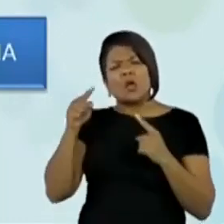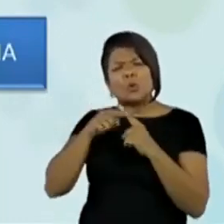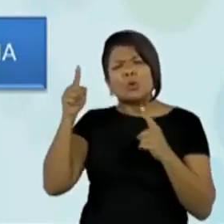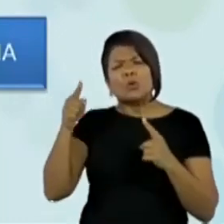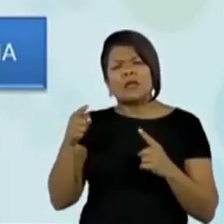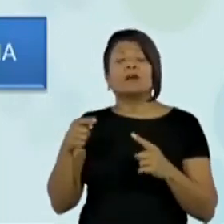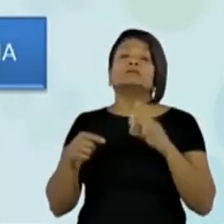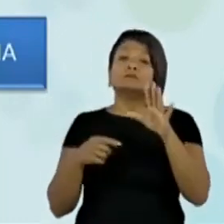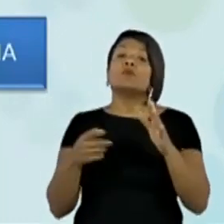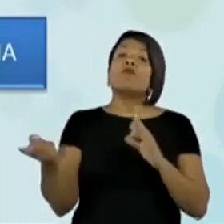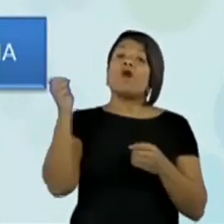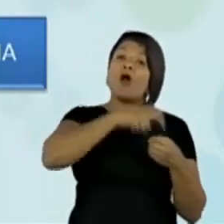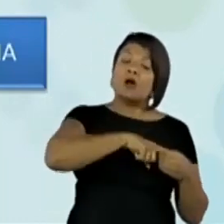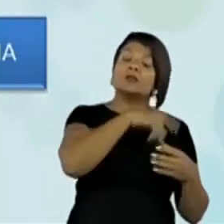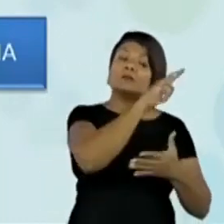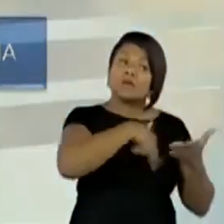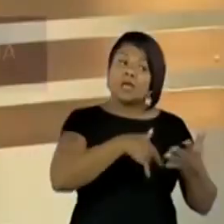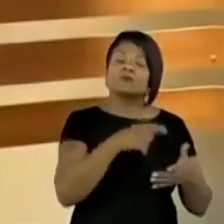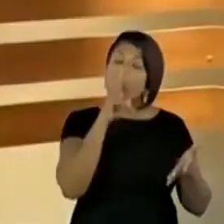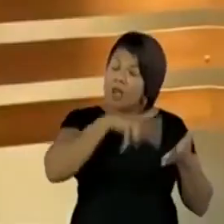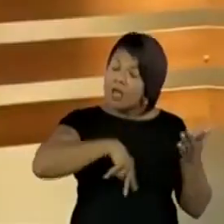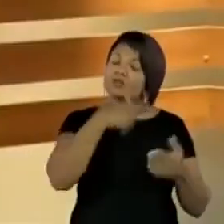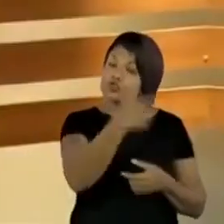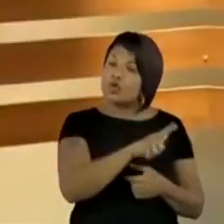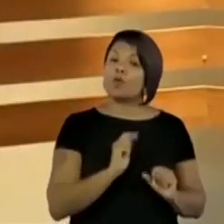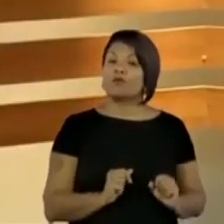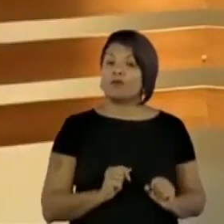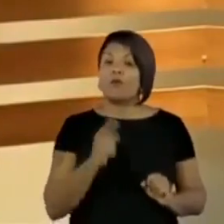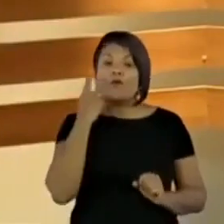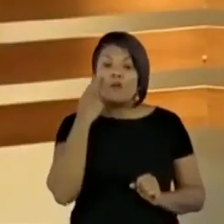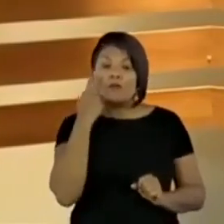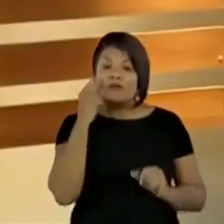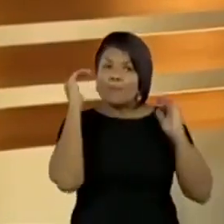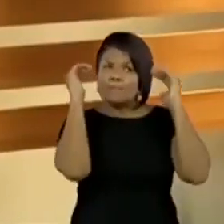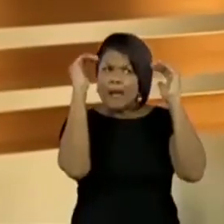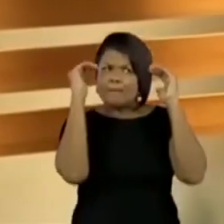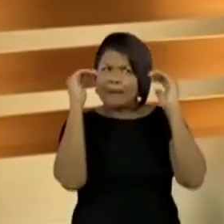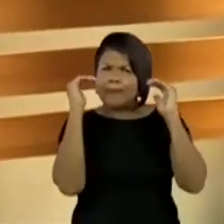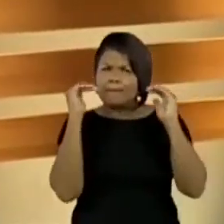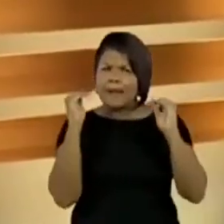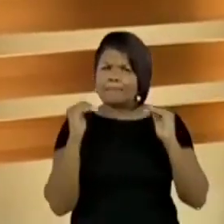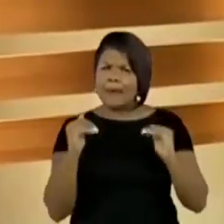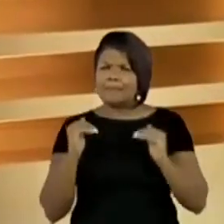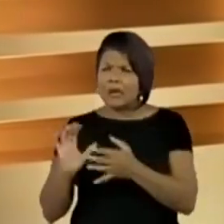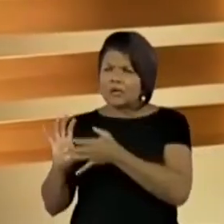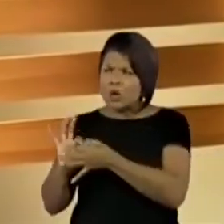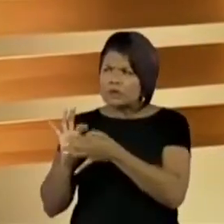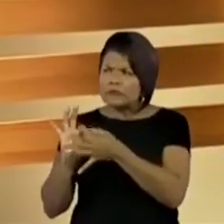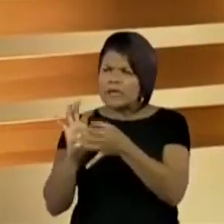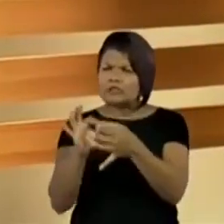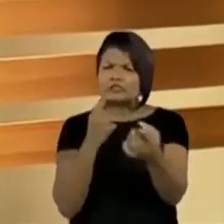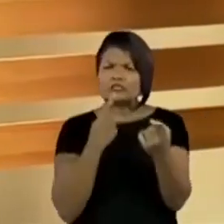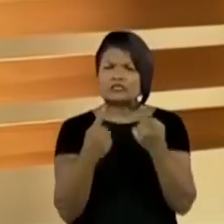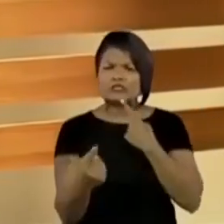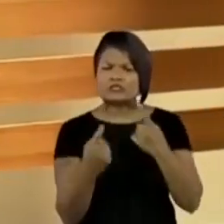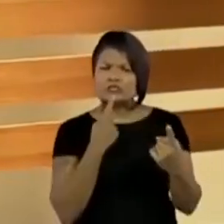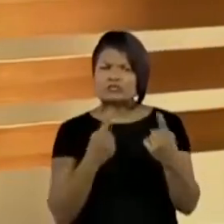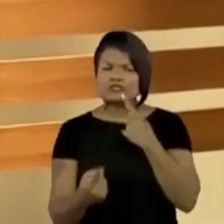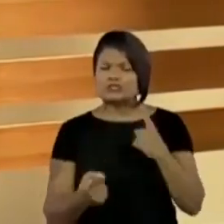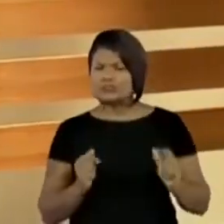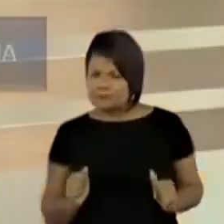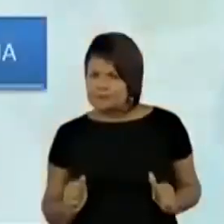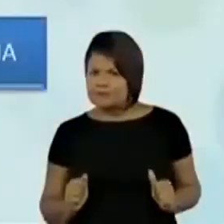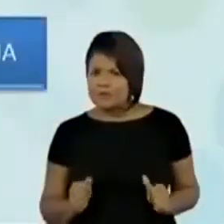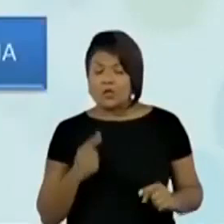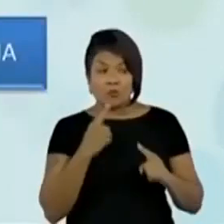de novo e observa como é que está a cadência das questões e como é que está sendo o diálogo. Então, você vai perceber que